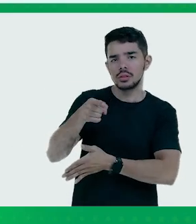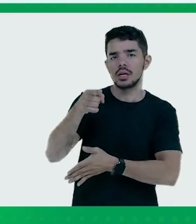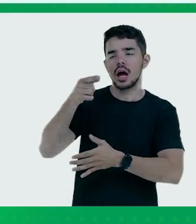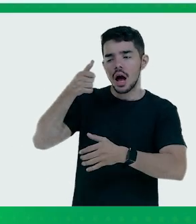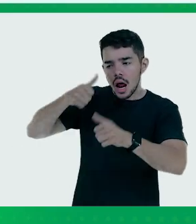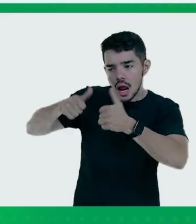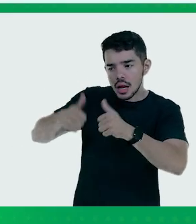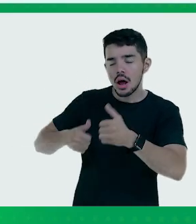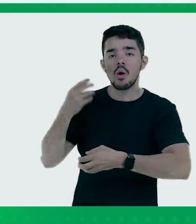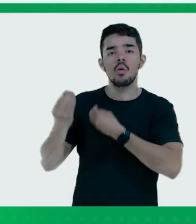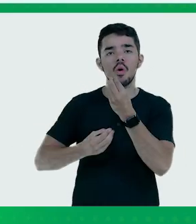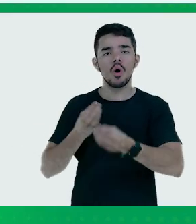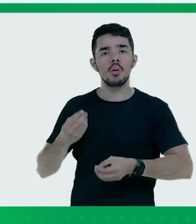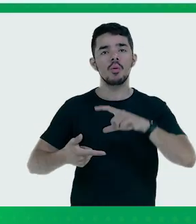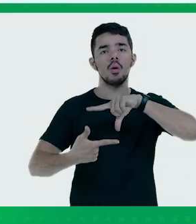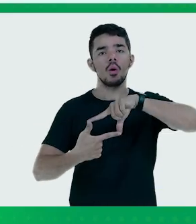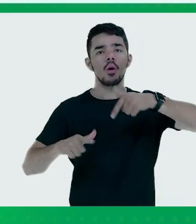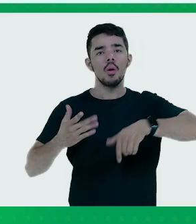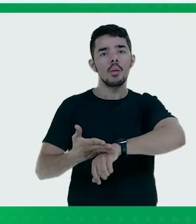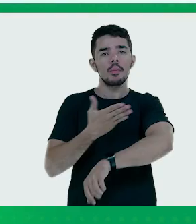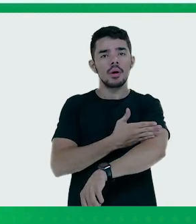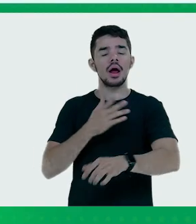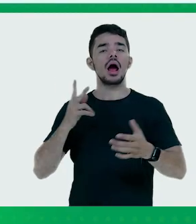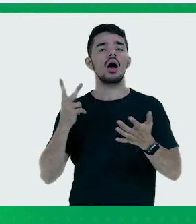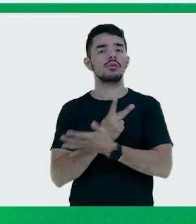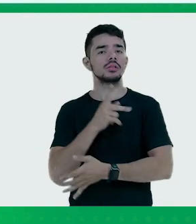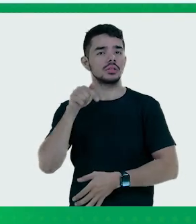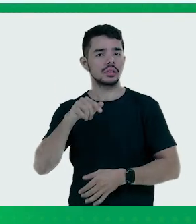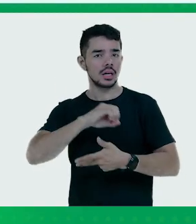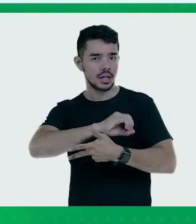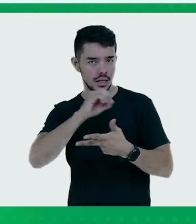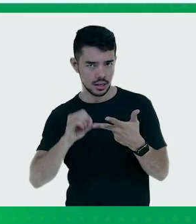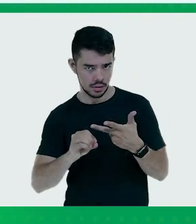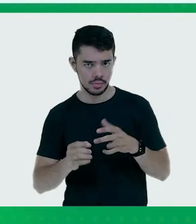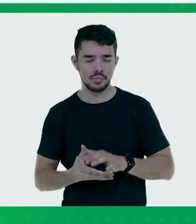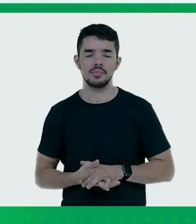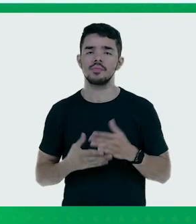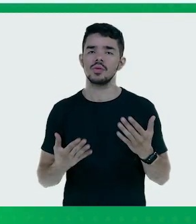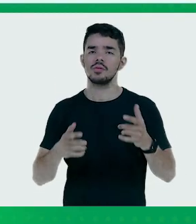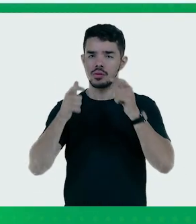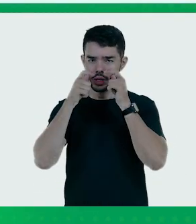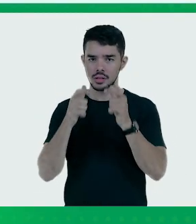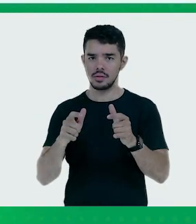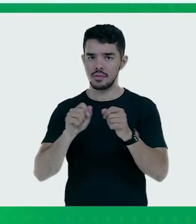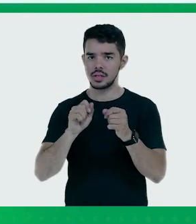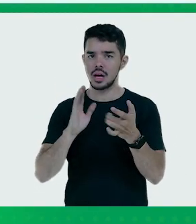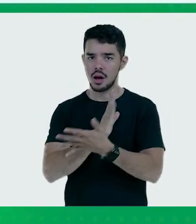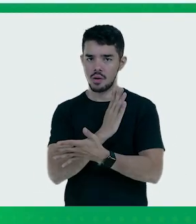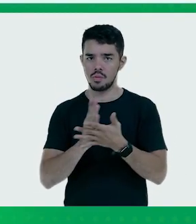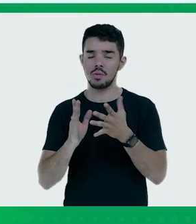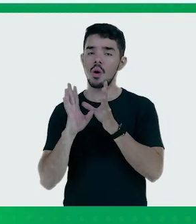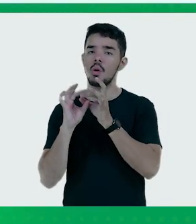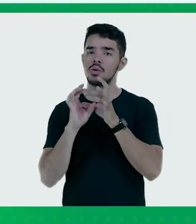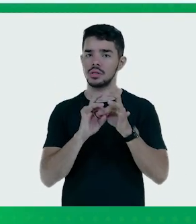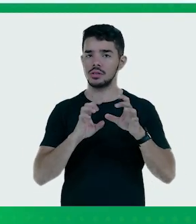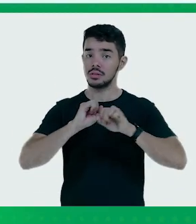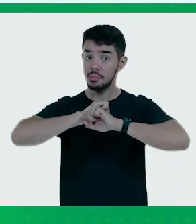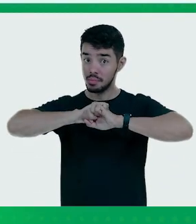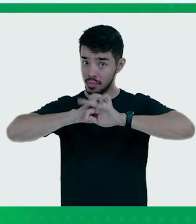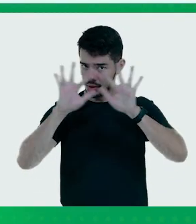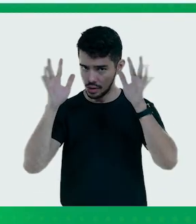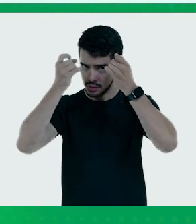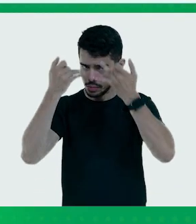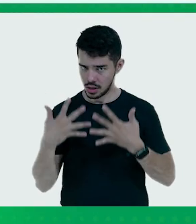analisar como o pré-modernismo aparece no Enem. Diante disso, é interessante fazer algumas contextualizações.